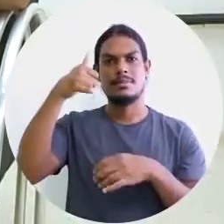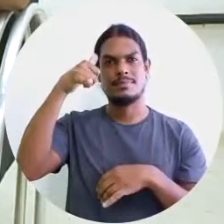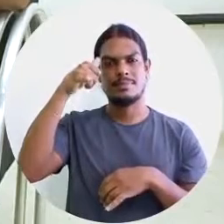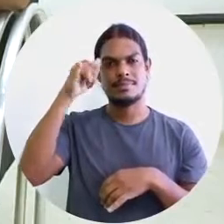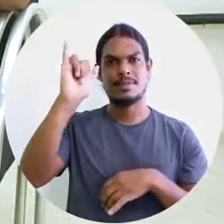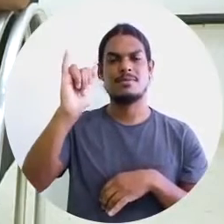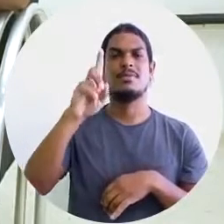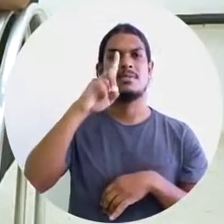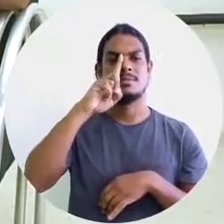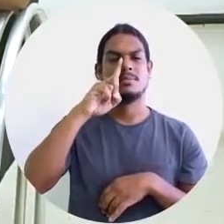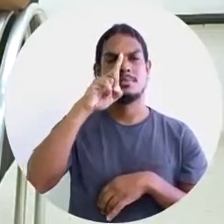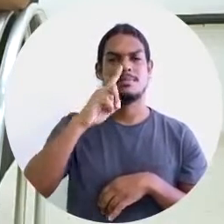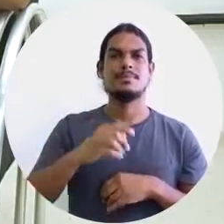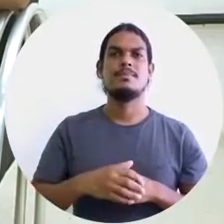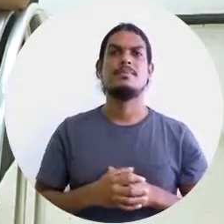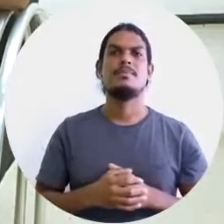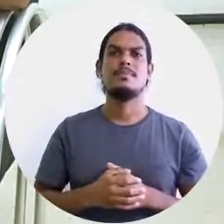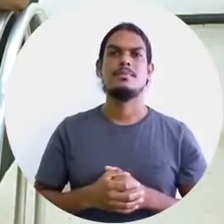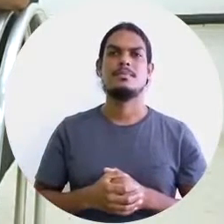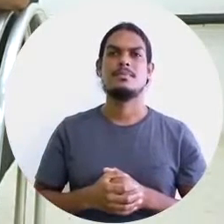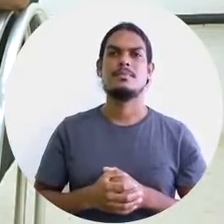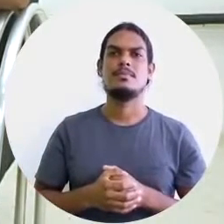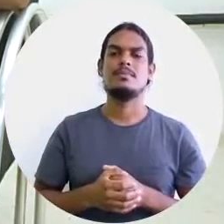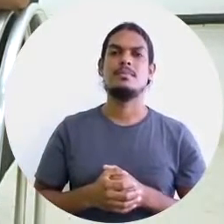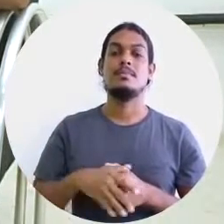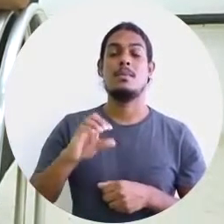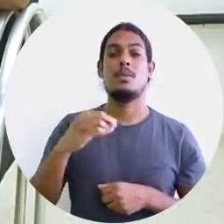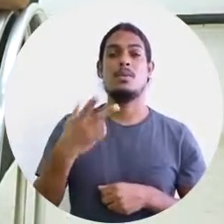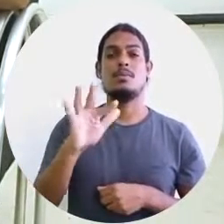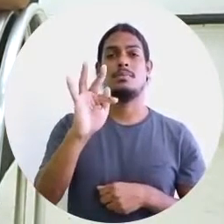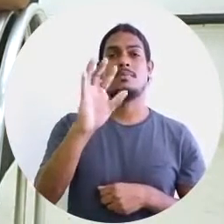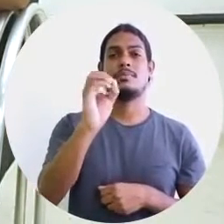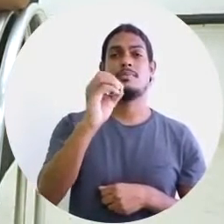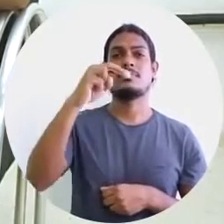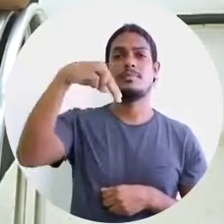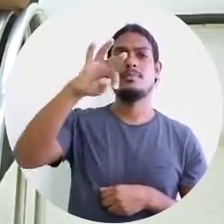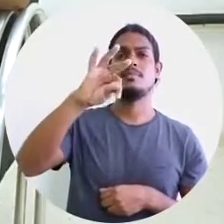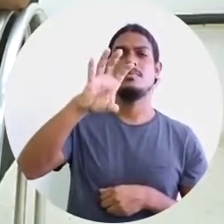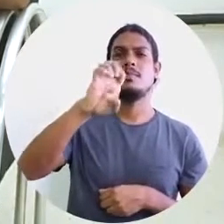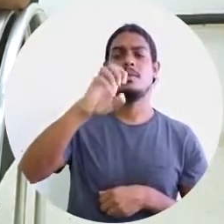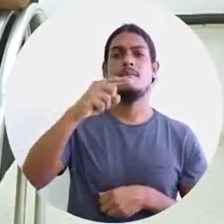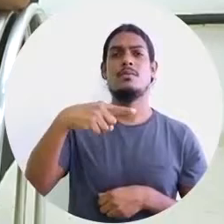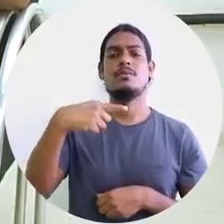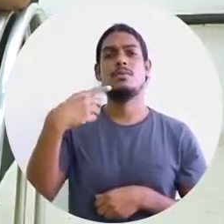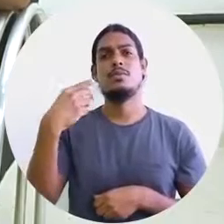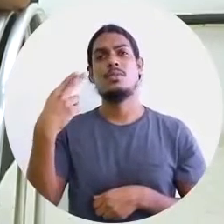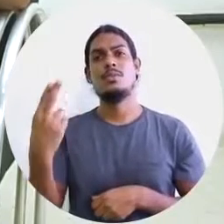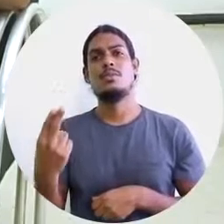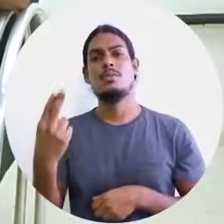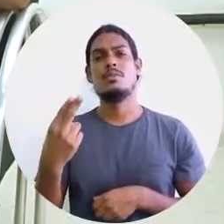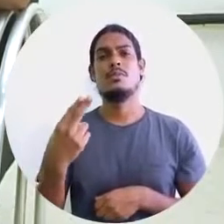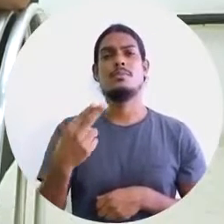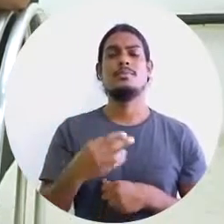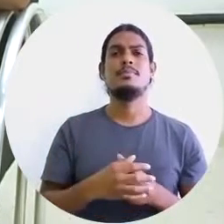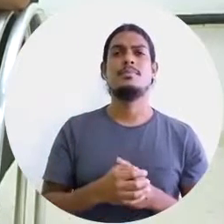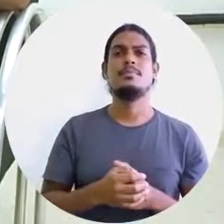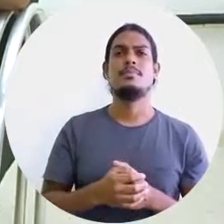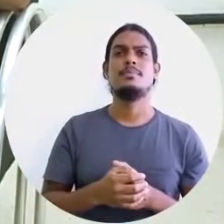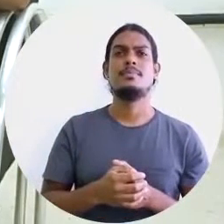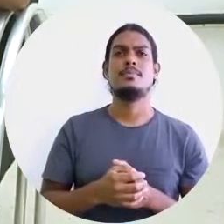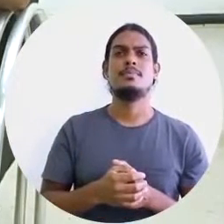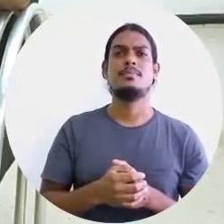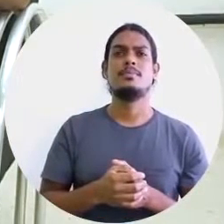daquele agente químico, ou o controle na fonte, ou o controle na trajetória ou